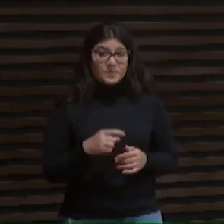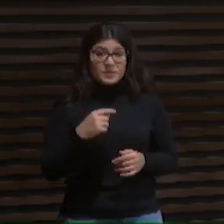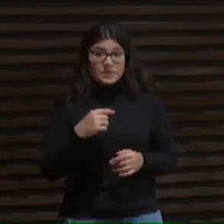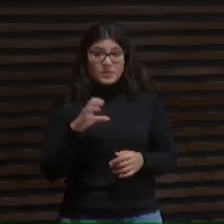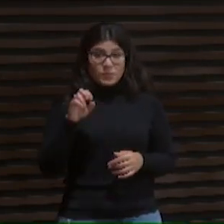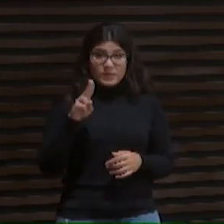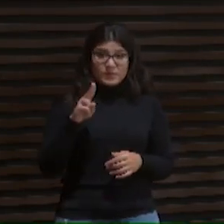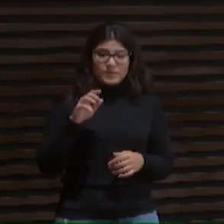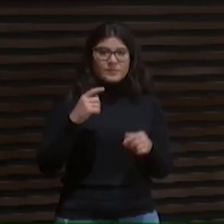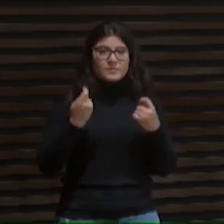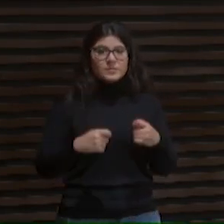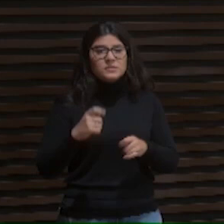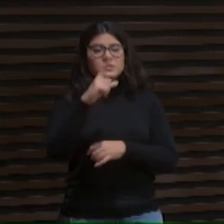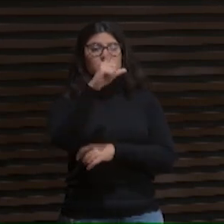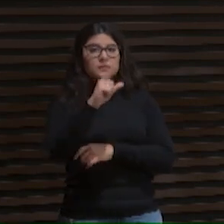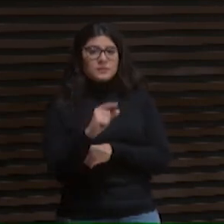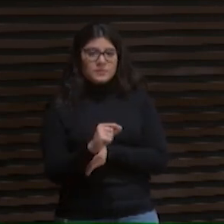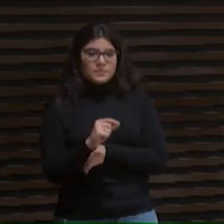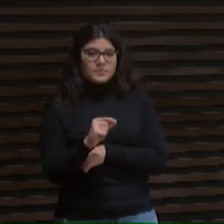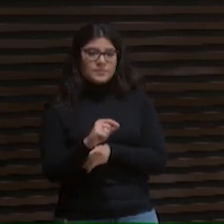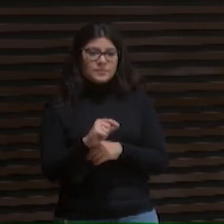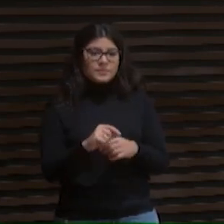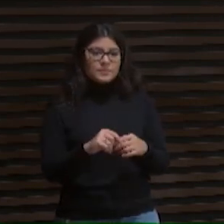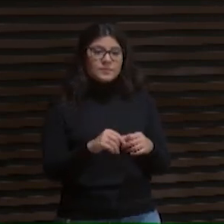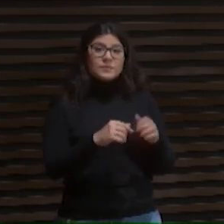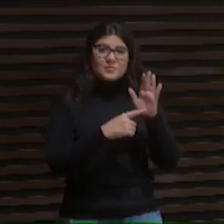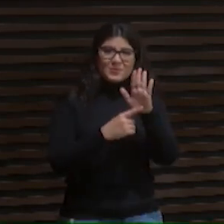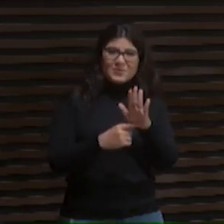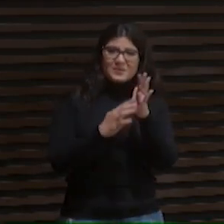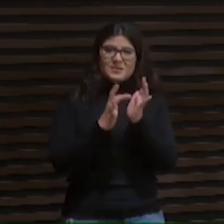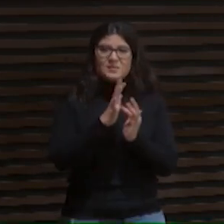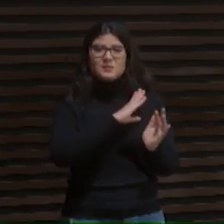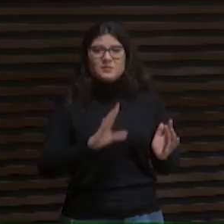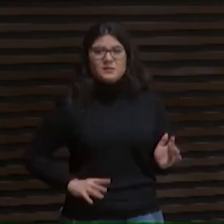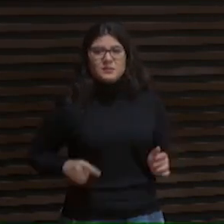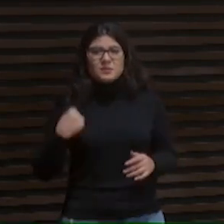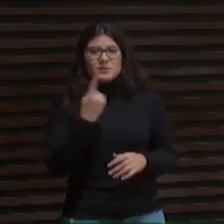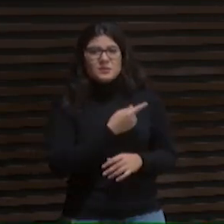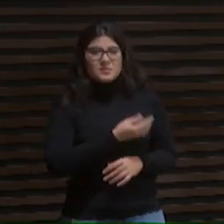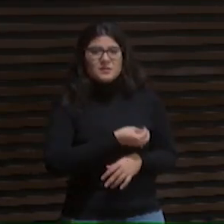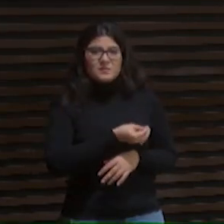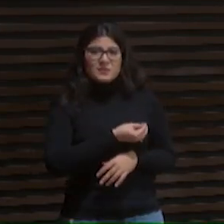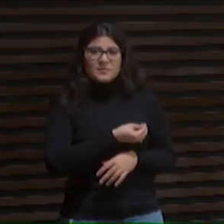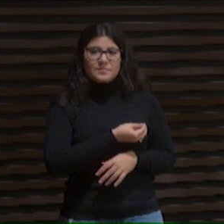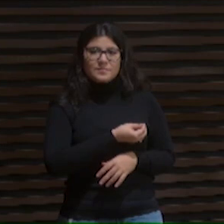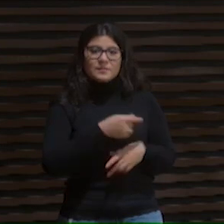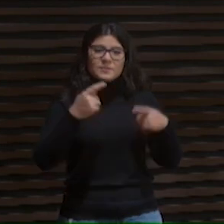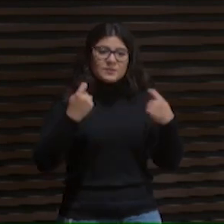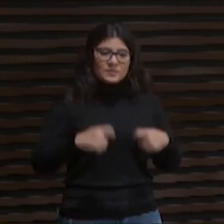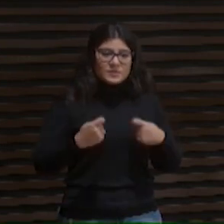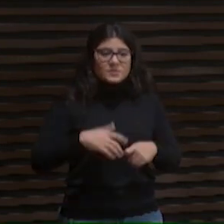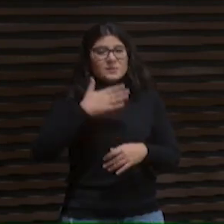ao ponto de possibilitar que apareça Jesus Cristo em nossas vidas. Convém que ele